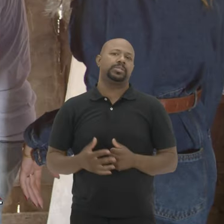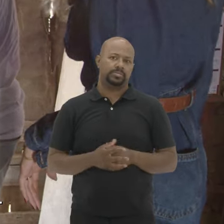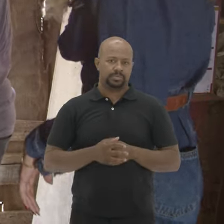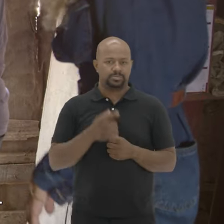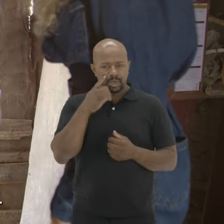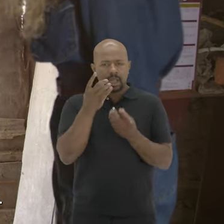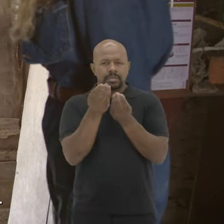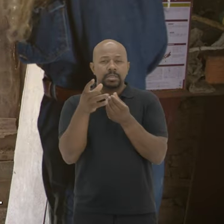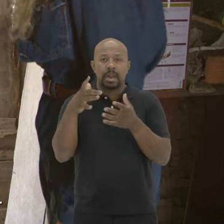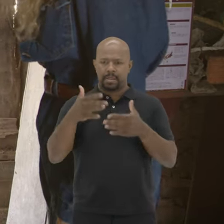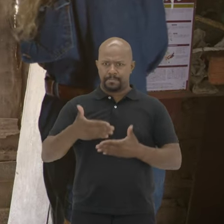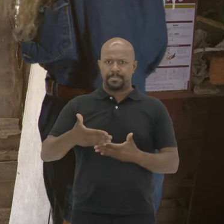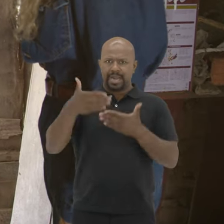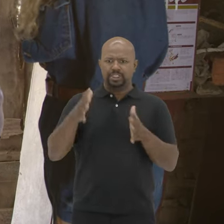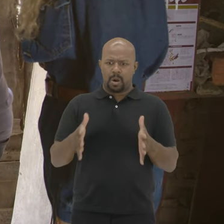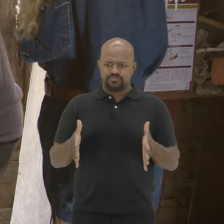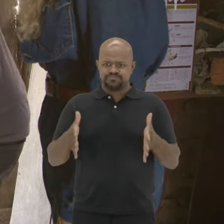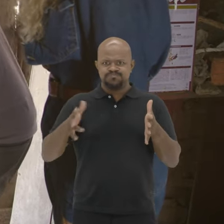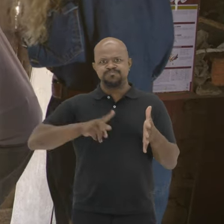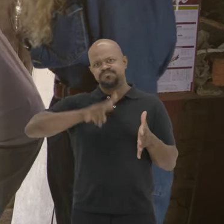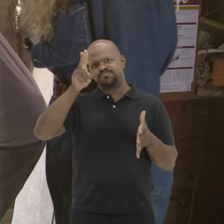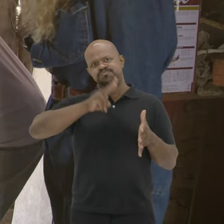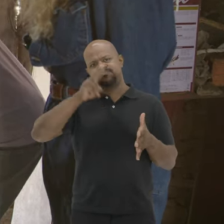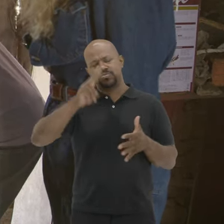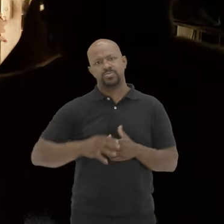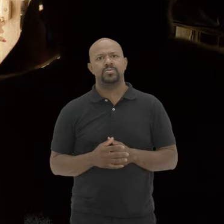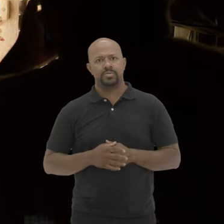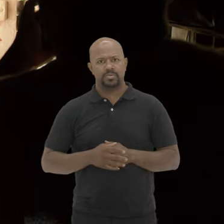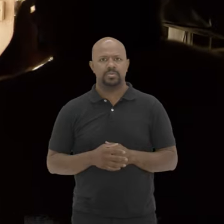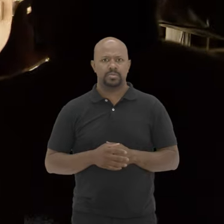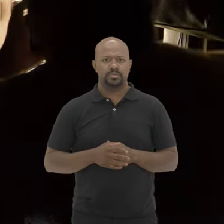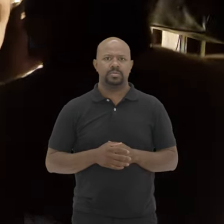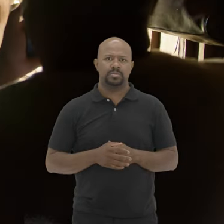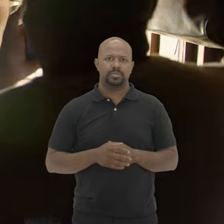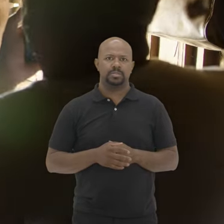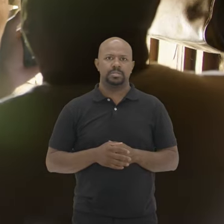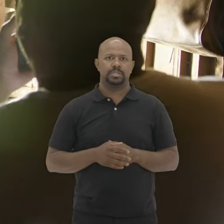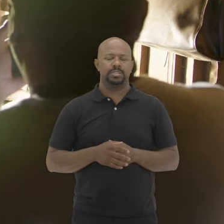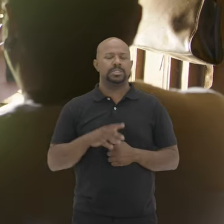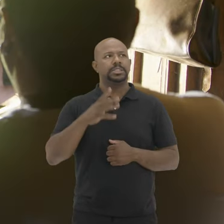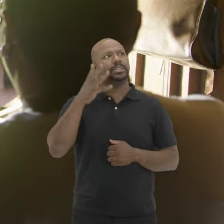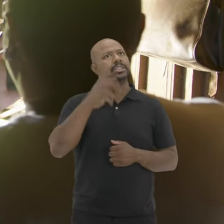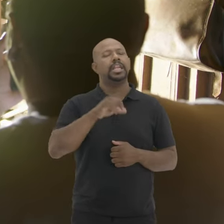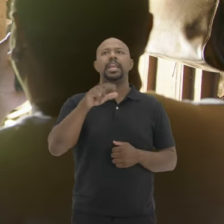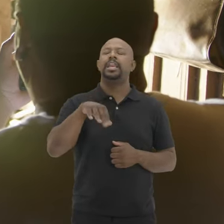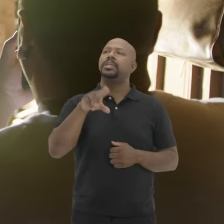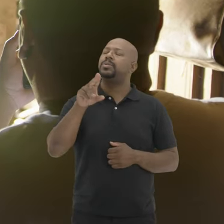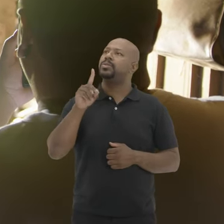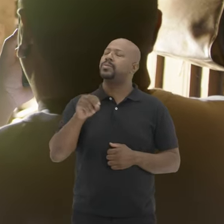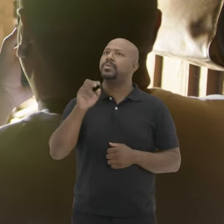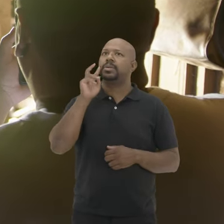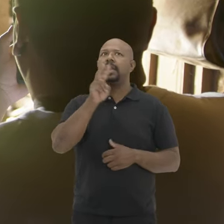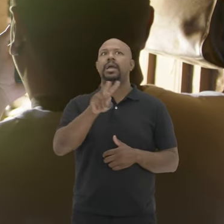o detalhe da grossura da parede Manu abre uma janela Eles olham para fora linda é essa imagem